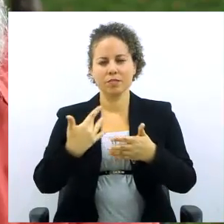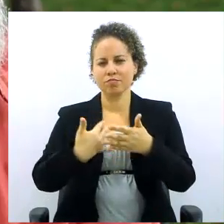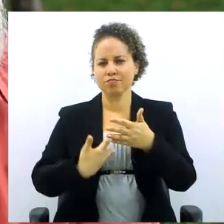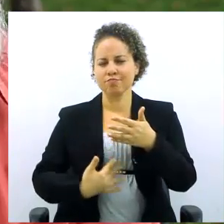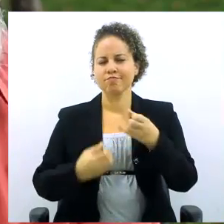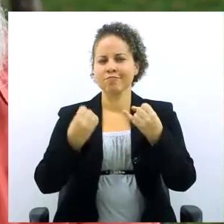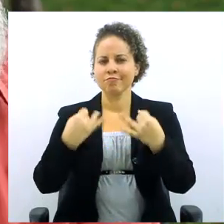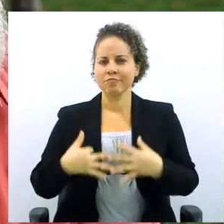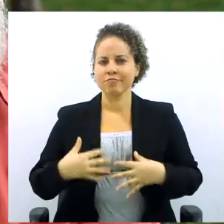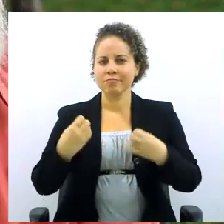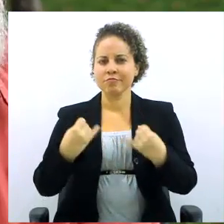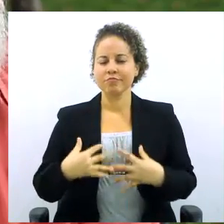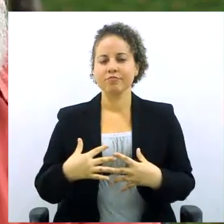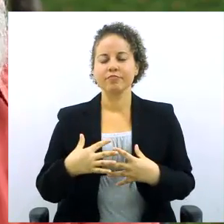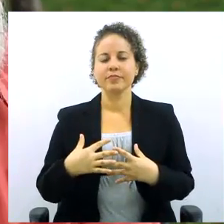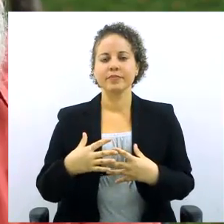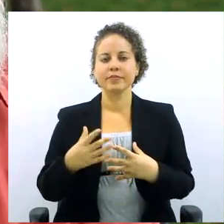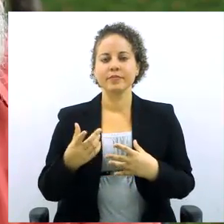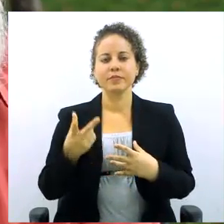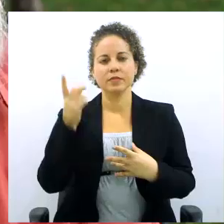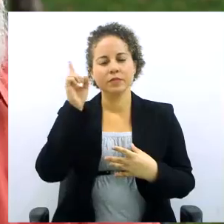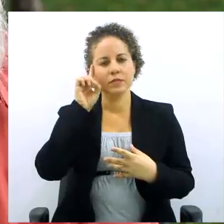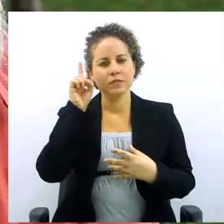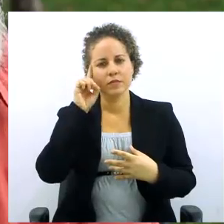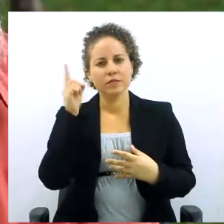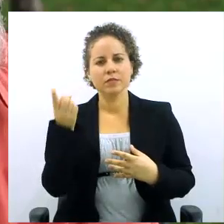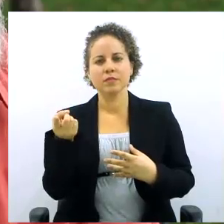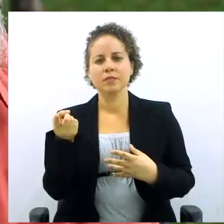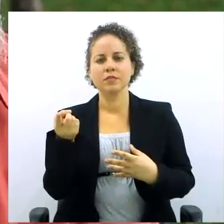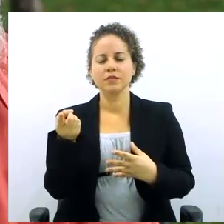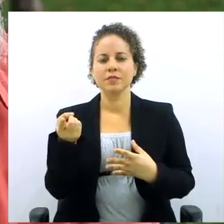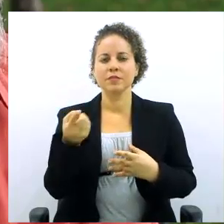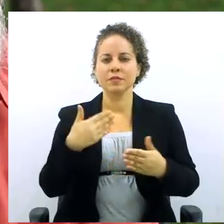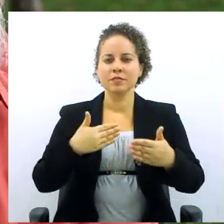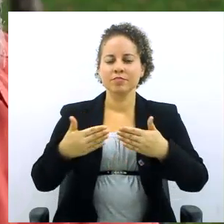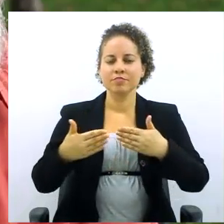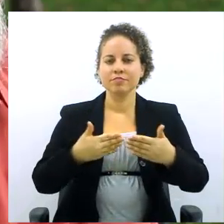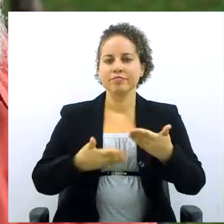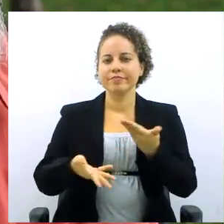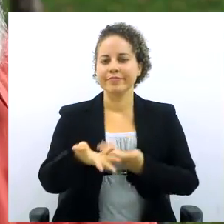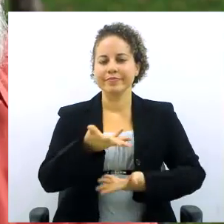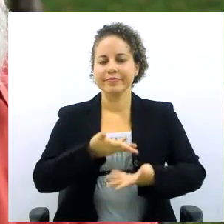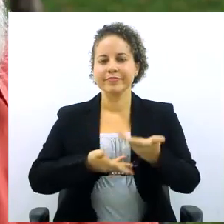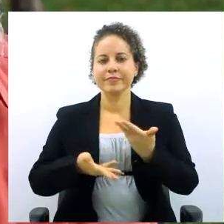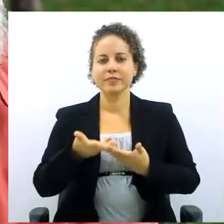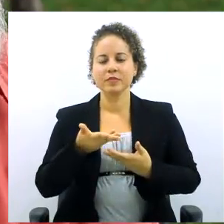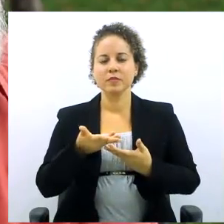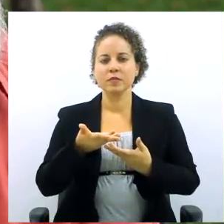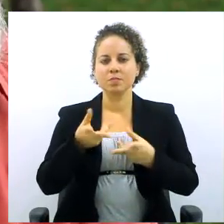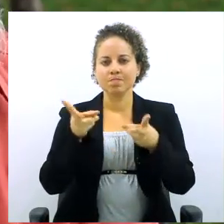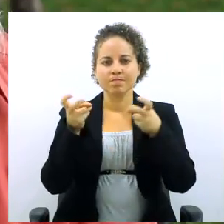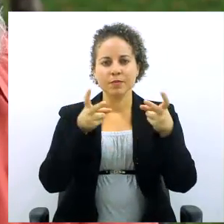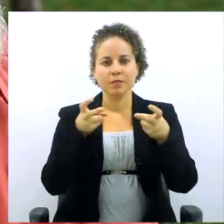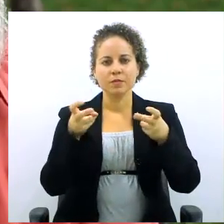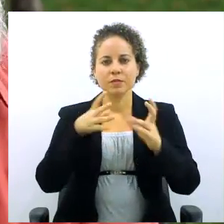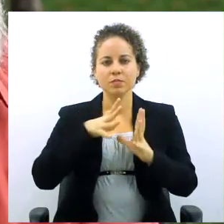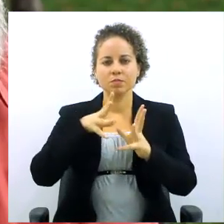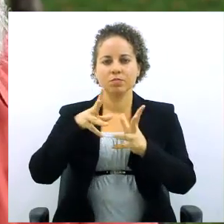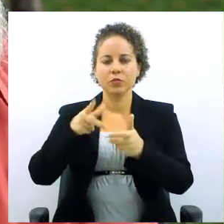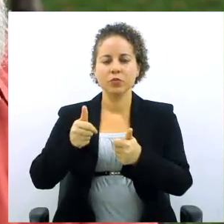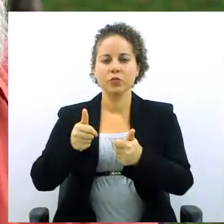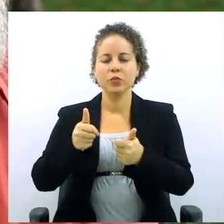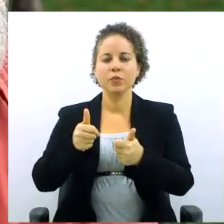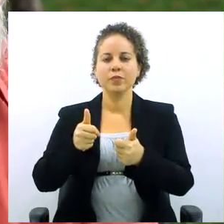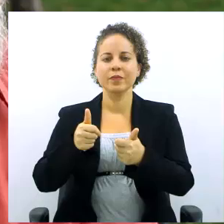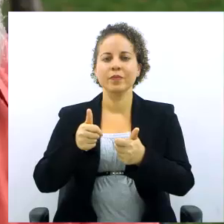gente normalmente no dia a dia não tende a relacionar. Nossa visão do mundo é muito